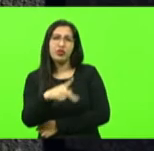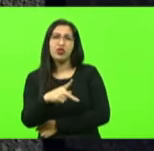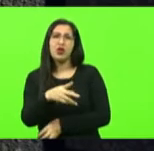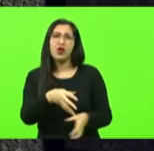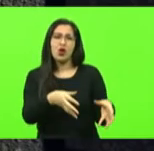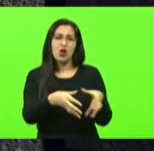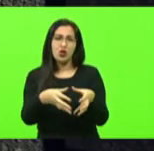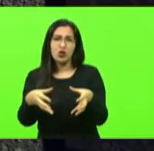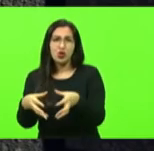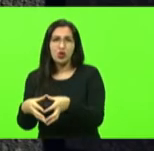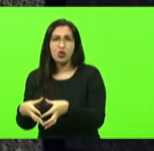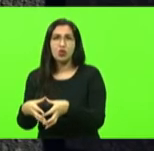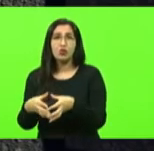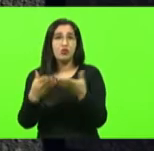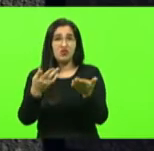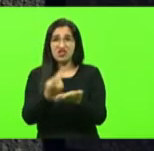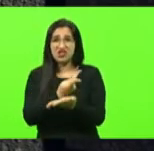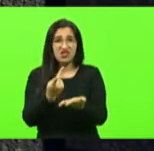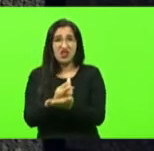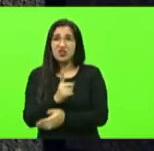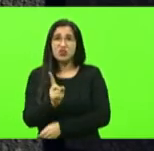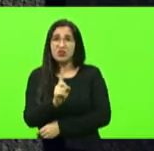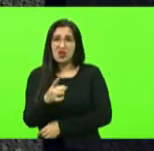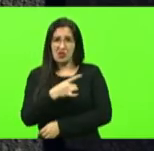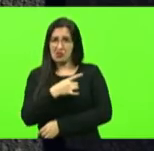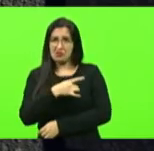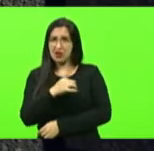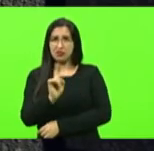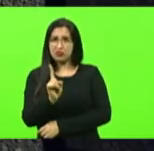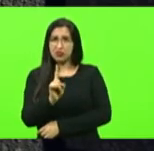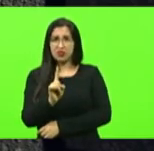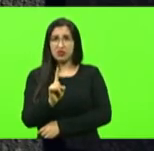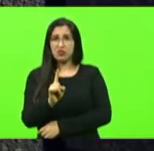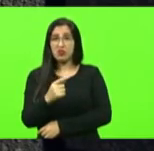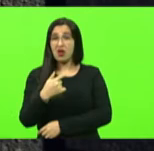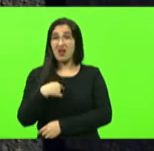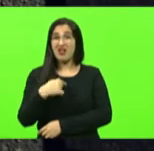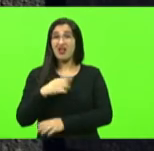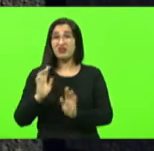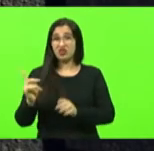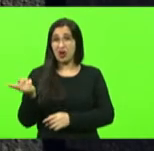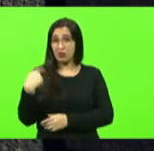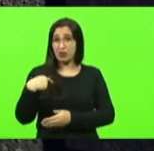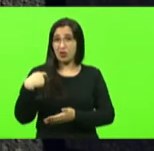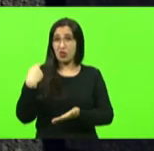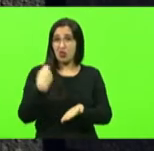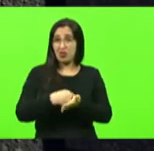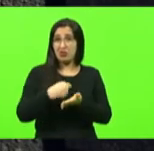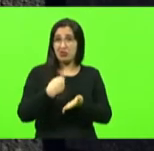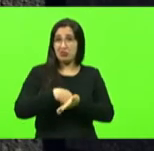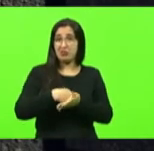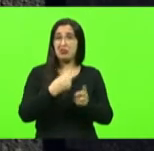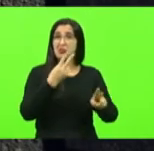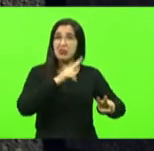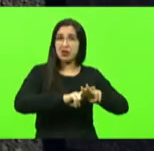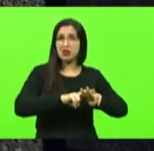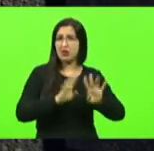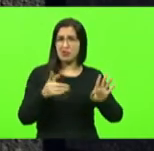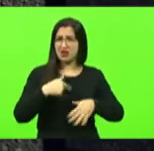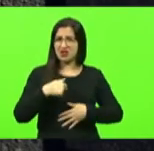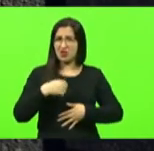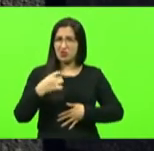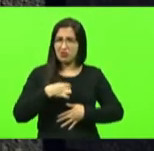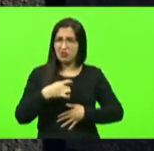Vocês não estão fazendo nada errado, não precisa ter medo. Eu fui condenado por causa disso, mas eu não fiquei com